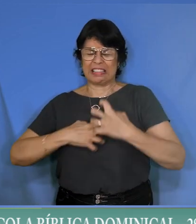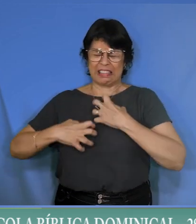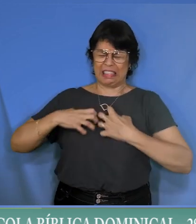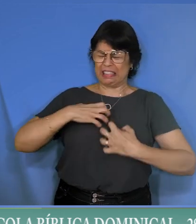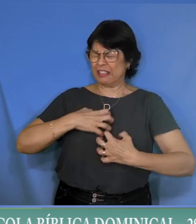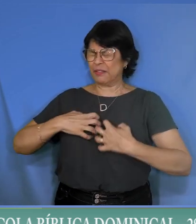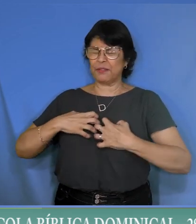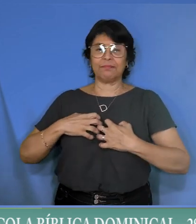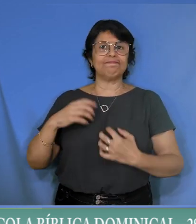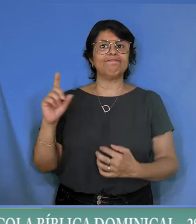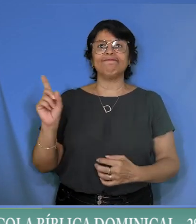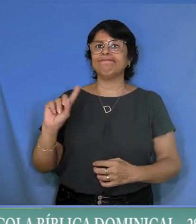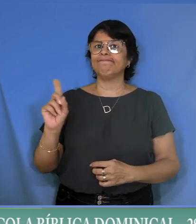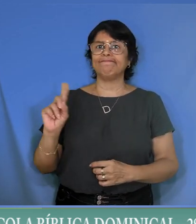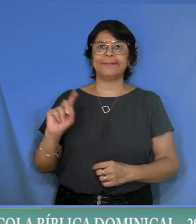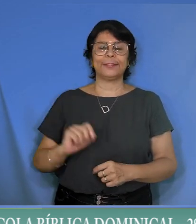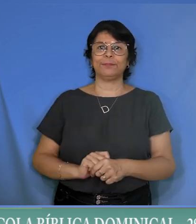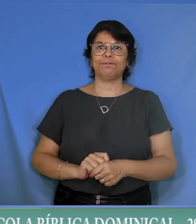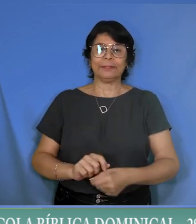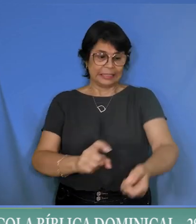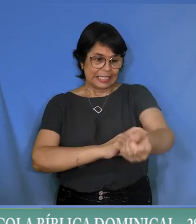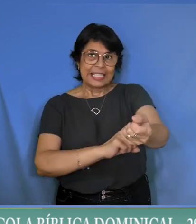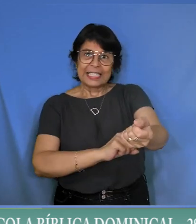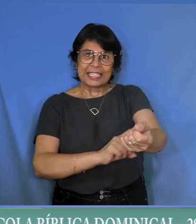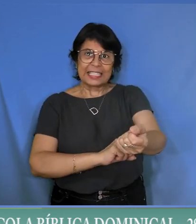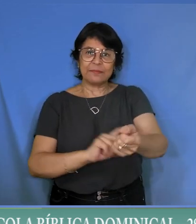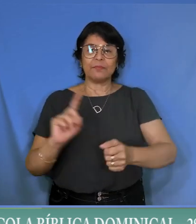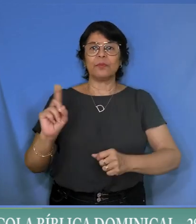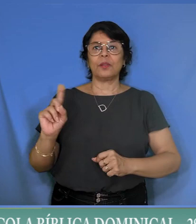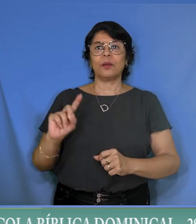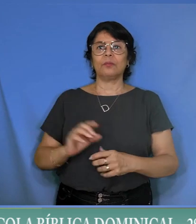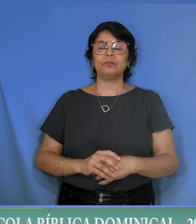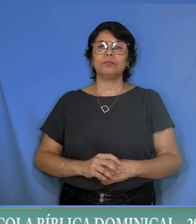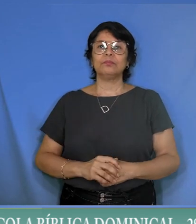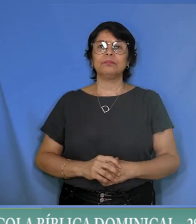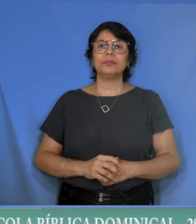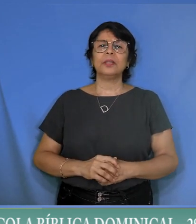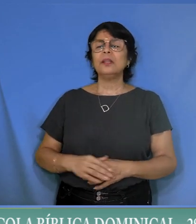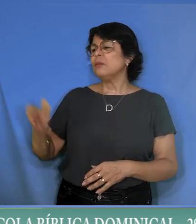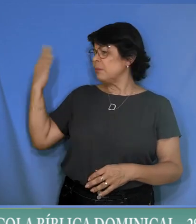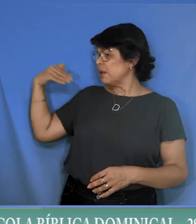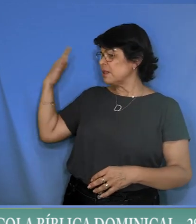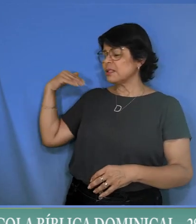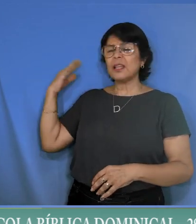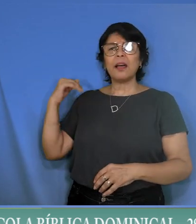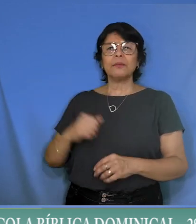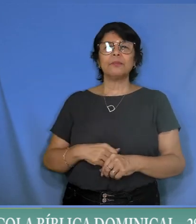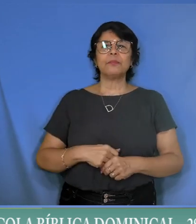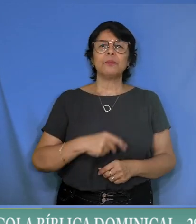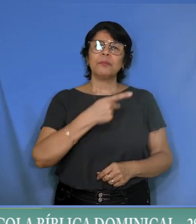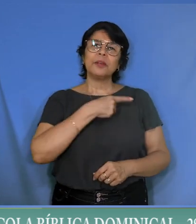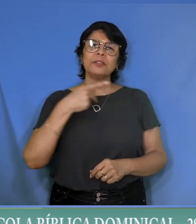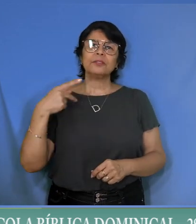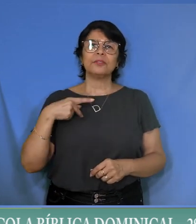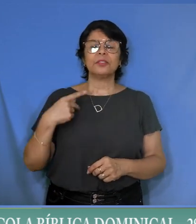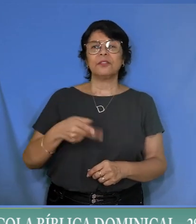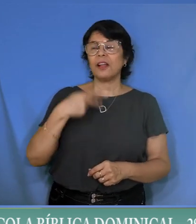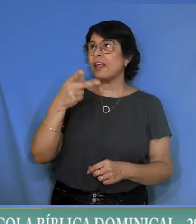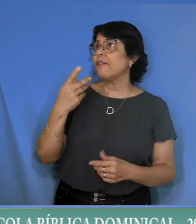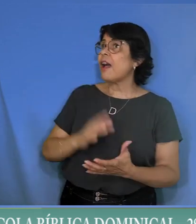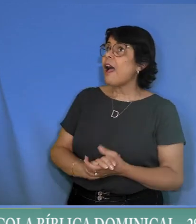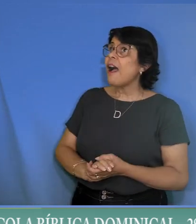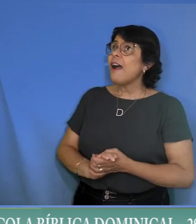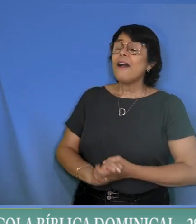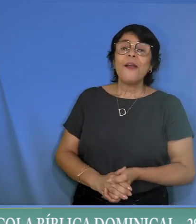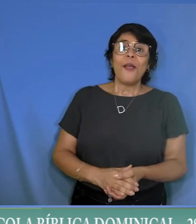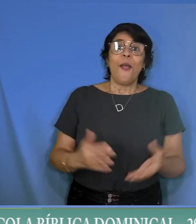Antigamente os pastores protestantes falavam: olha, nós fizemos um trabalho evangelístico, foram salvas 10 almas. É